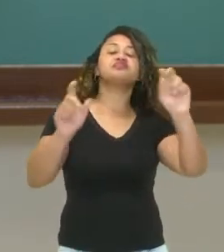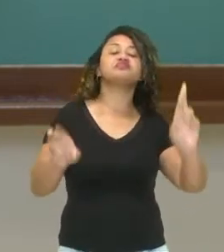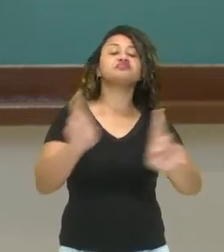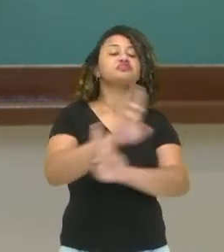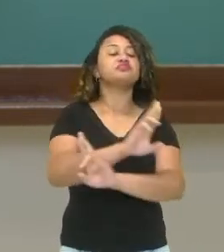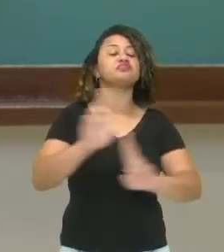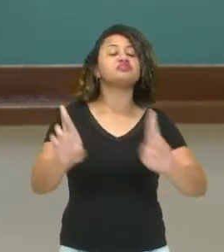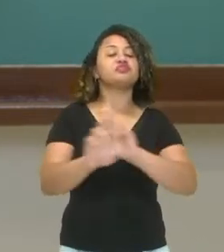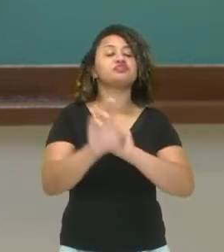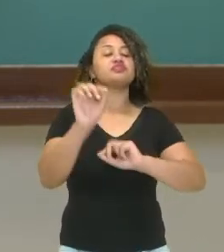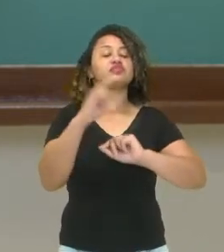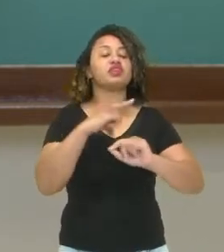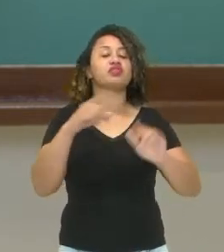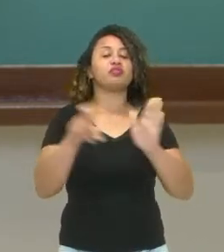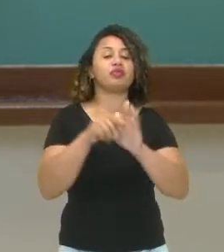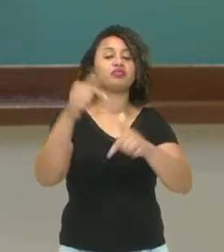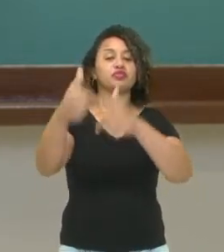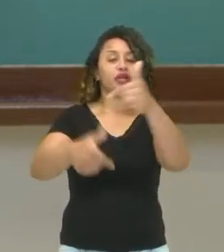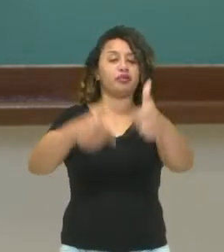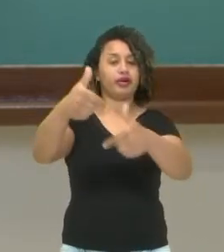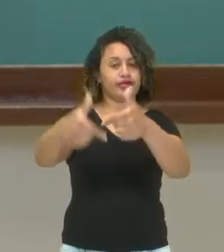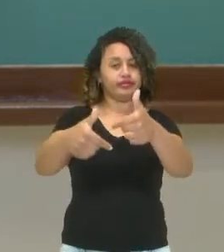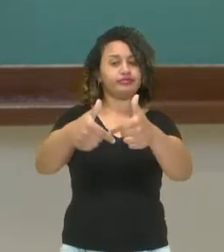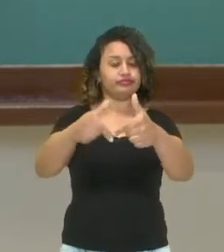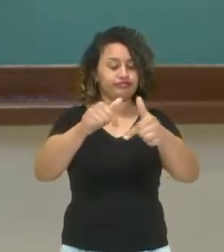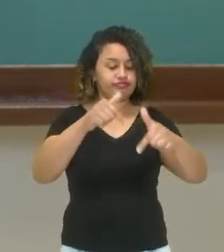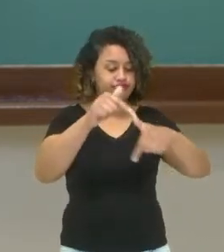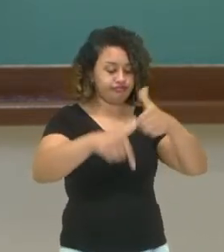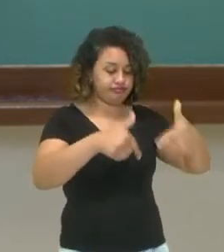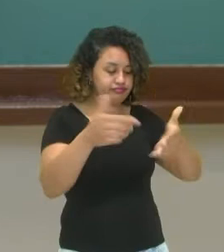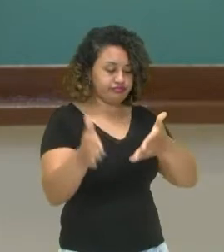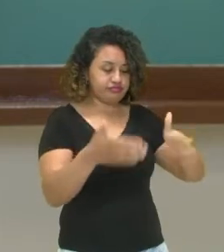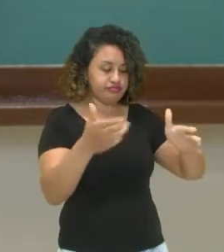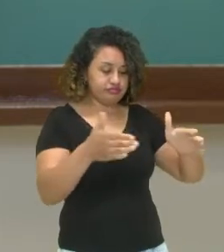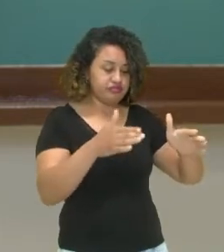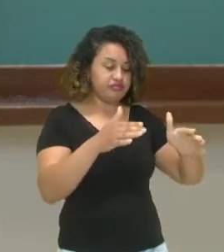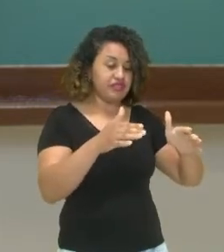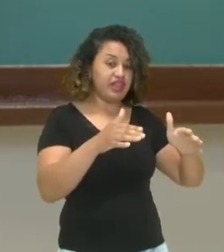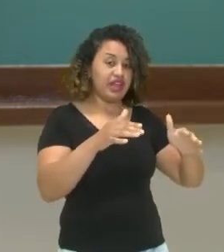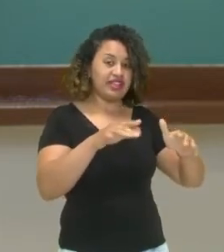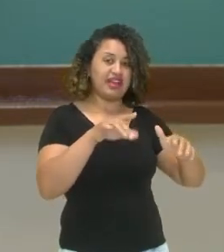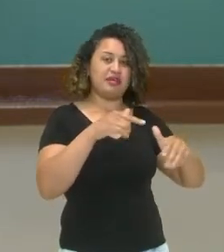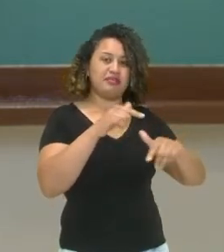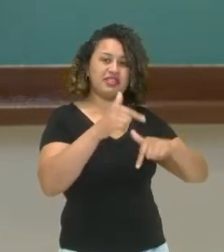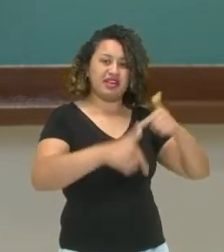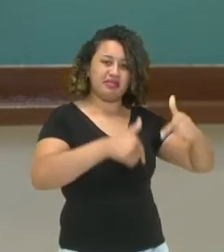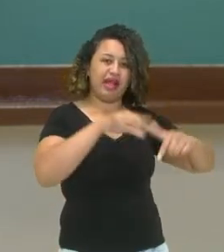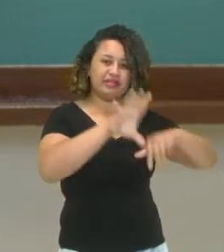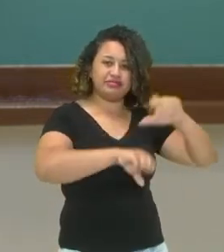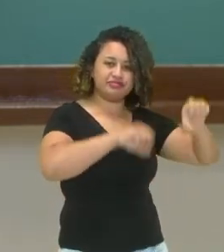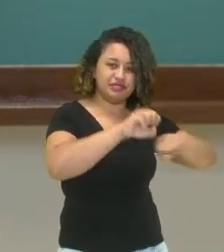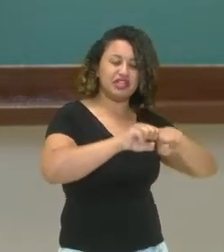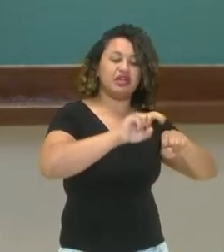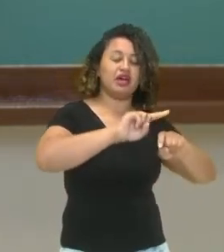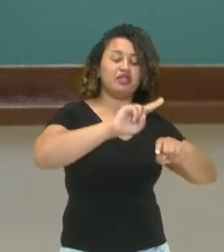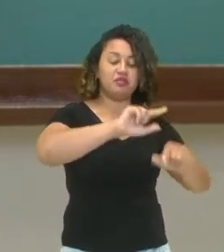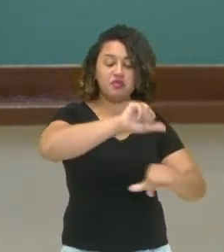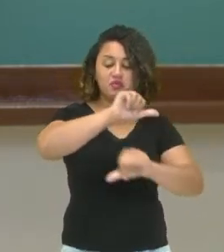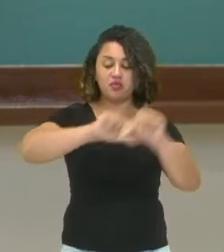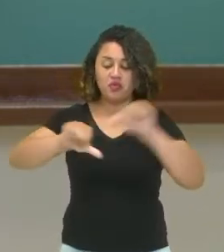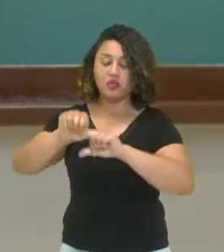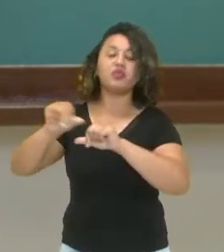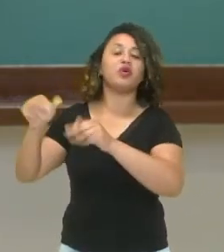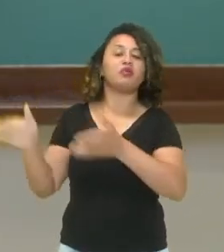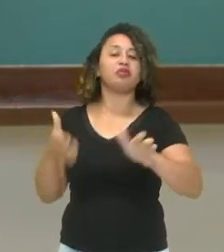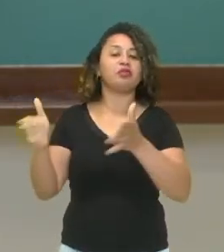relação com o trabalho, que saiu da manufatura e foi para a maquinofatura. Houve um êxodo rural, pessoas